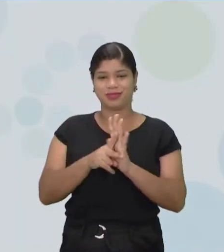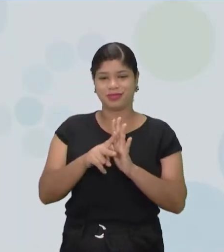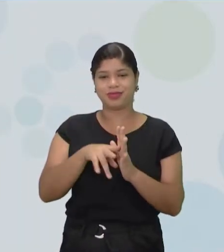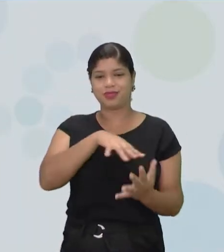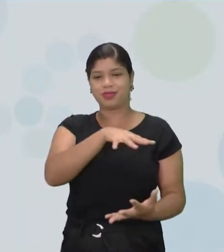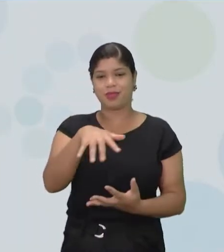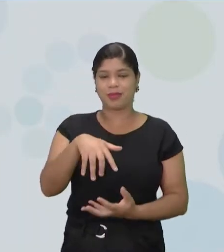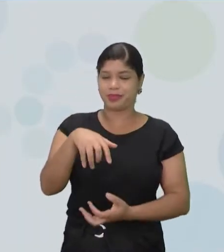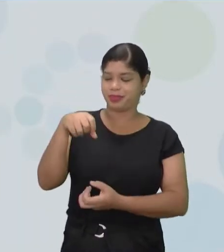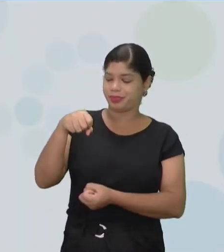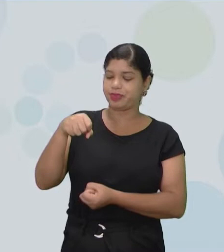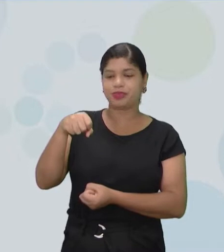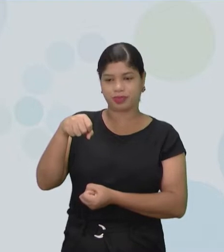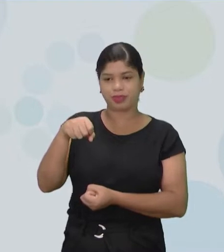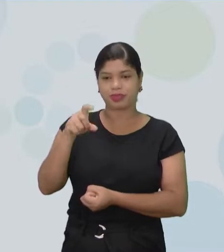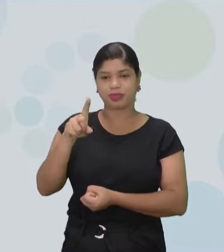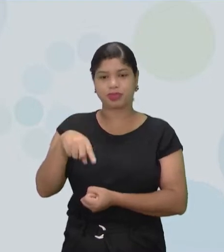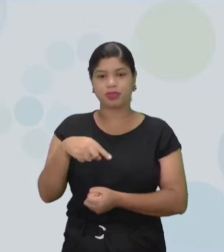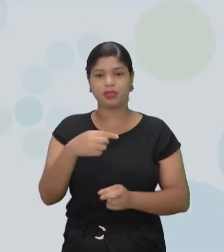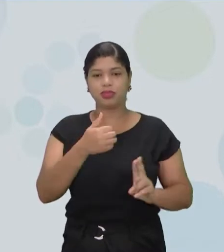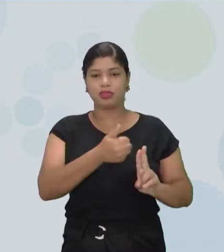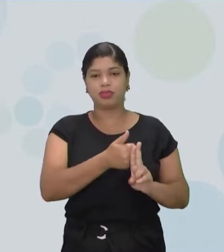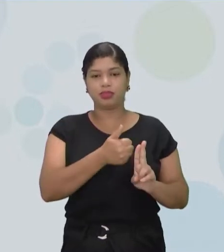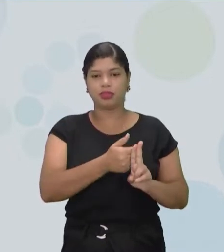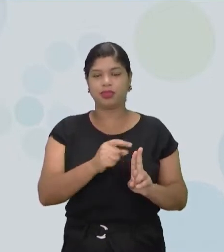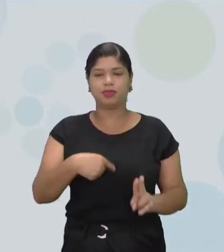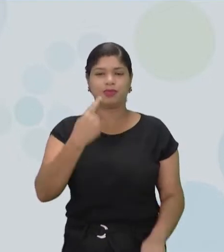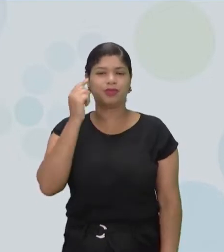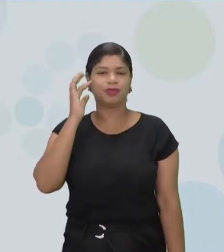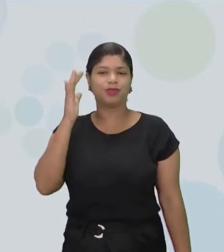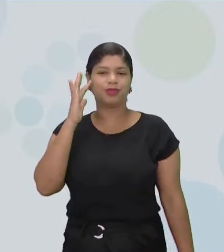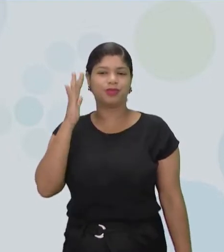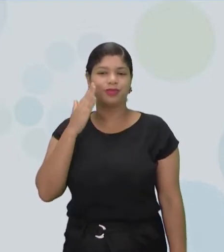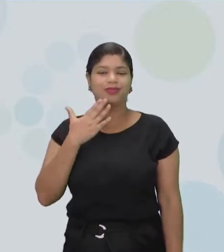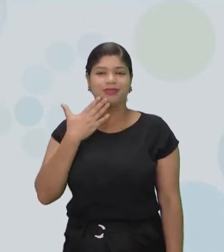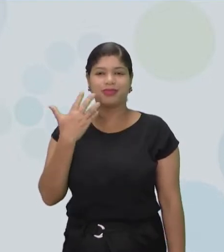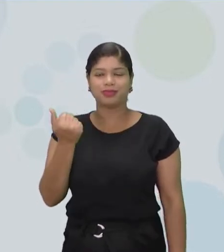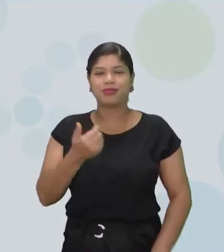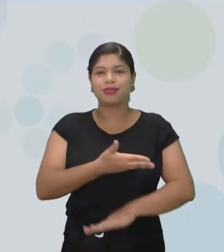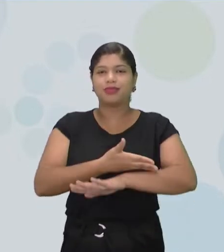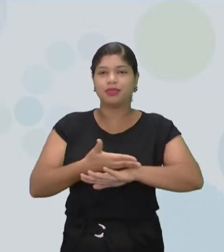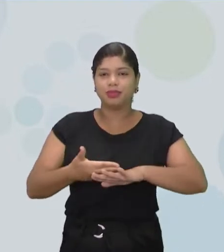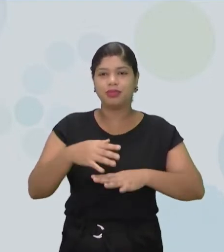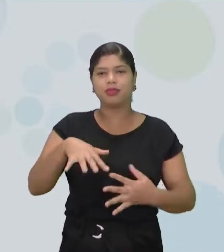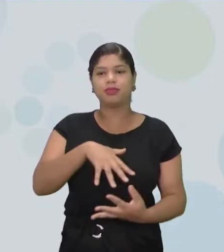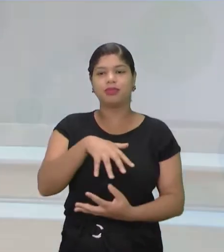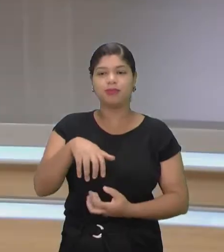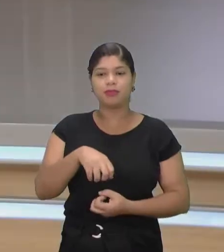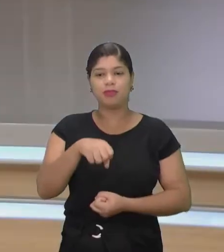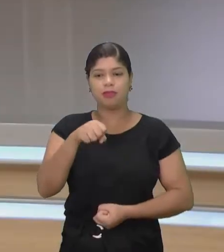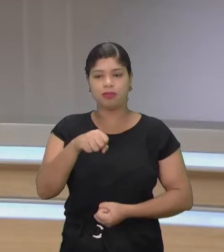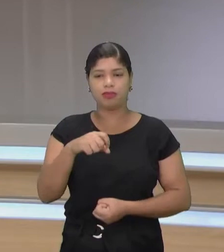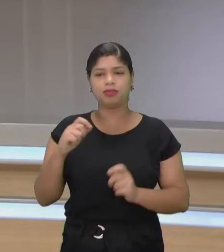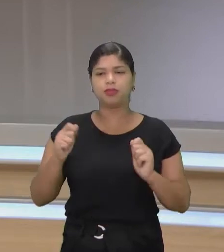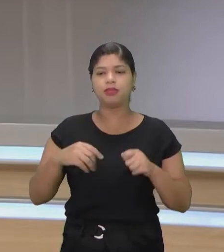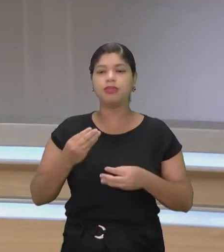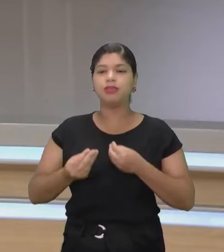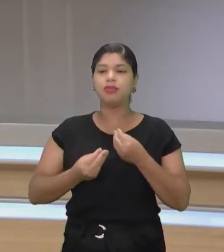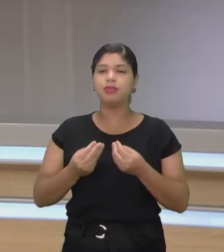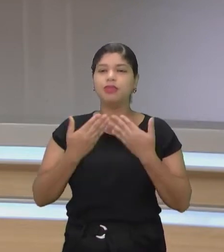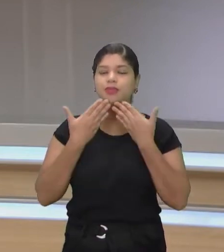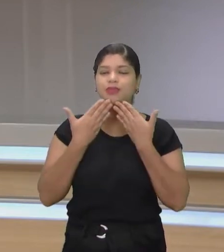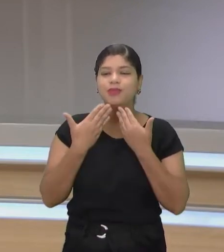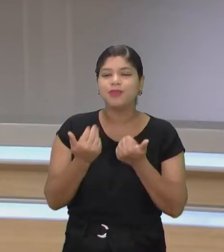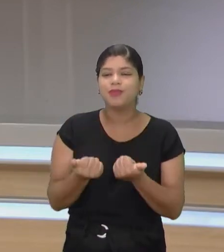nossa unidade curricular. E a gente está pensando cada vez mais nos hábitos sustentáveis, como que a gente pode estar melhorando